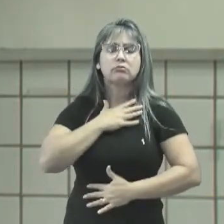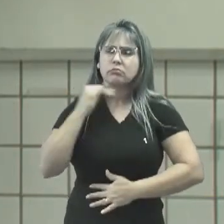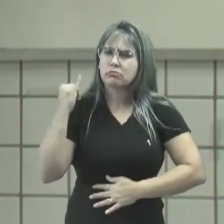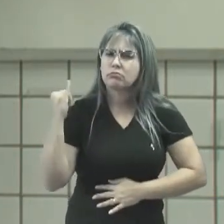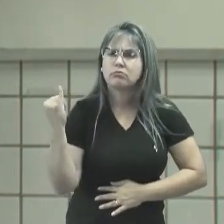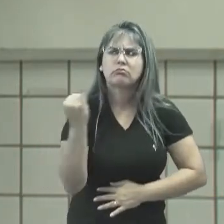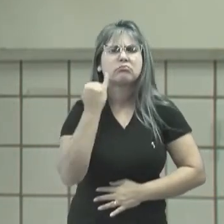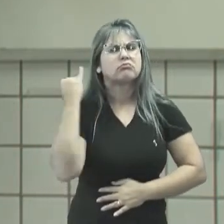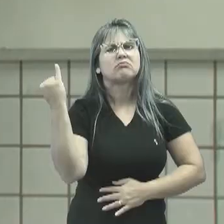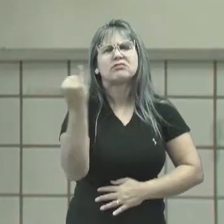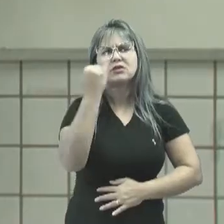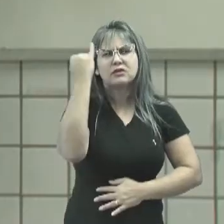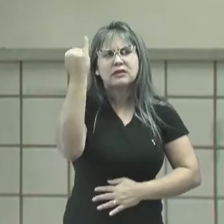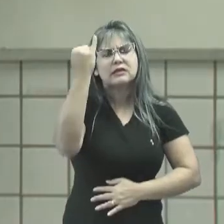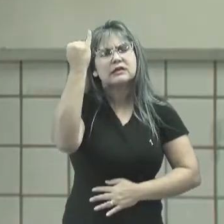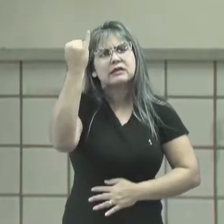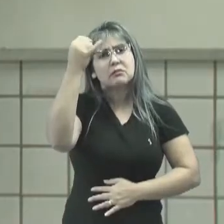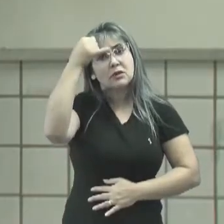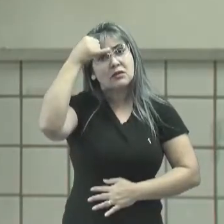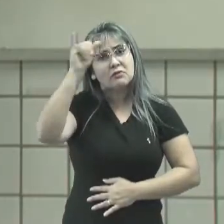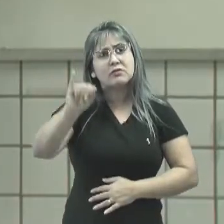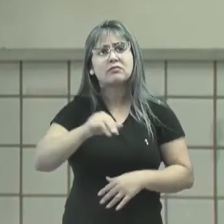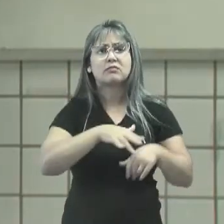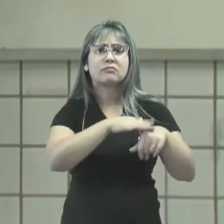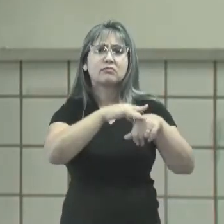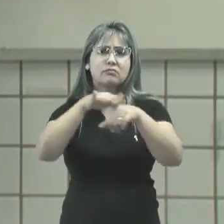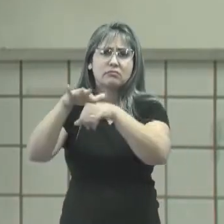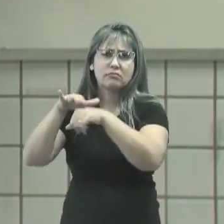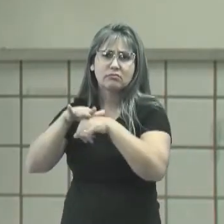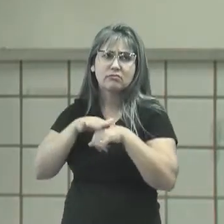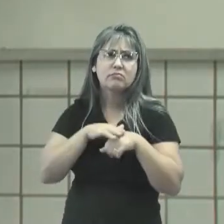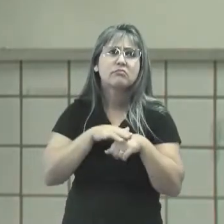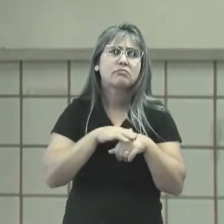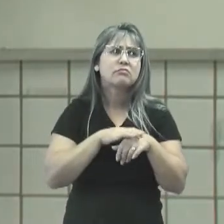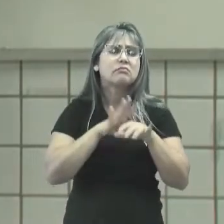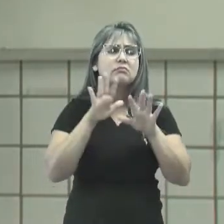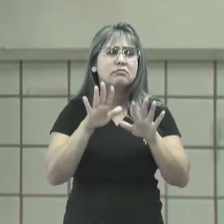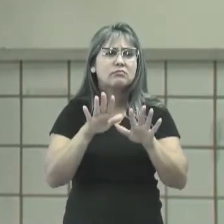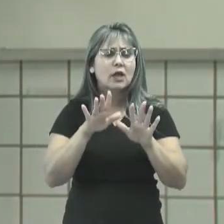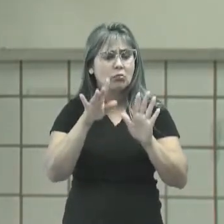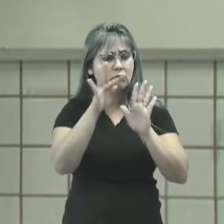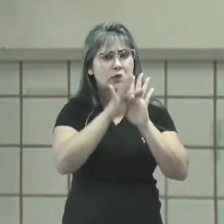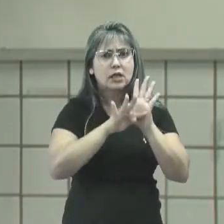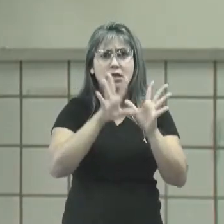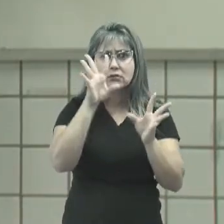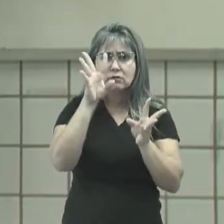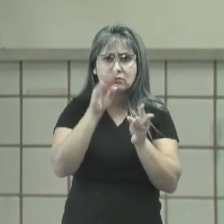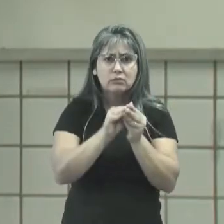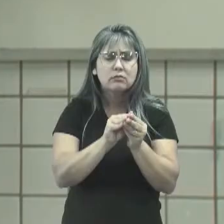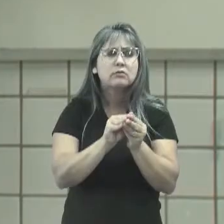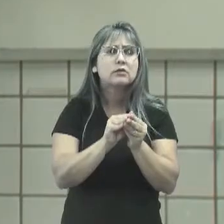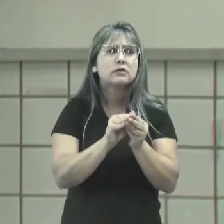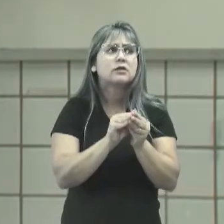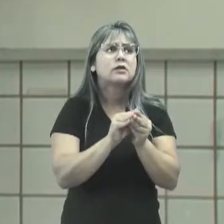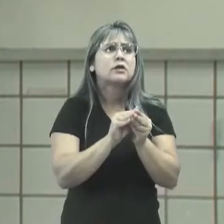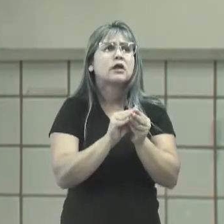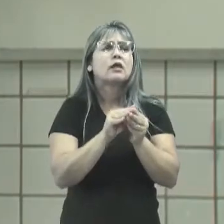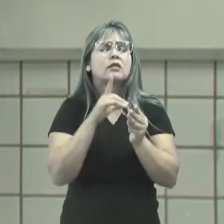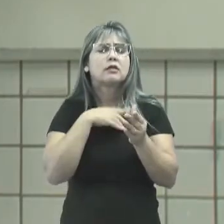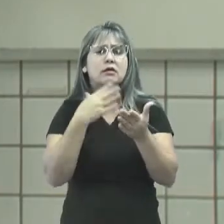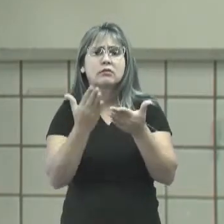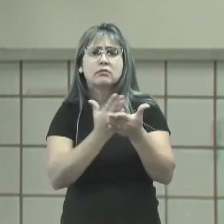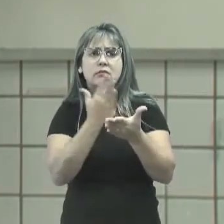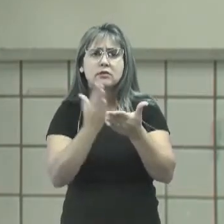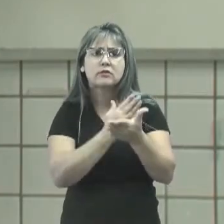importante porque ela previne muitas doenças. Aqui no outro texto, aqui logo abaixo, que está na página 239 do livro de